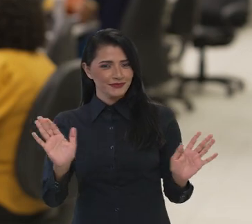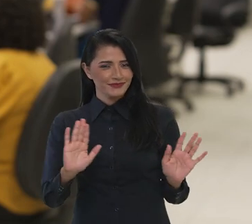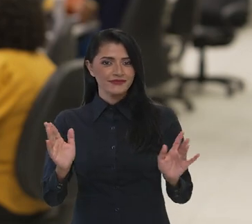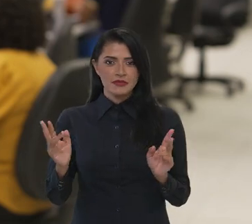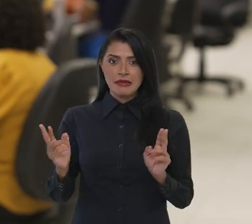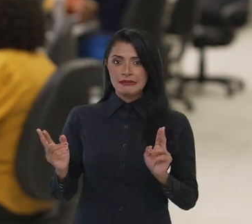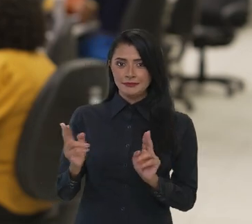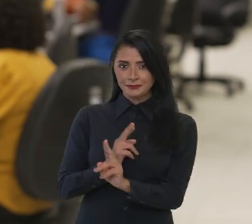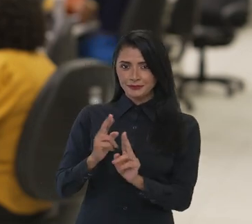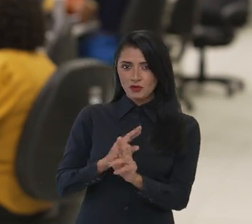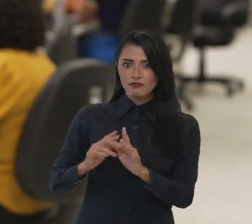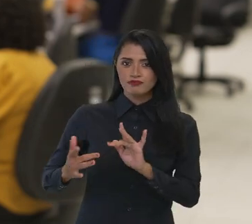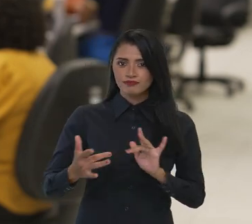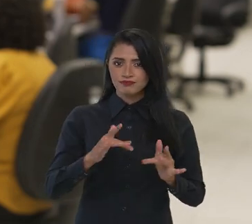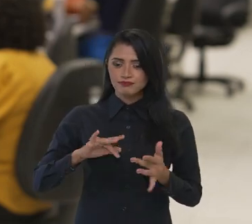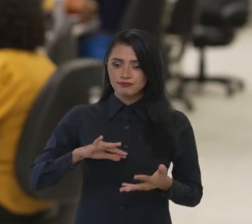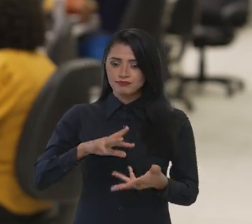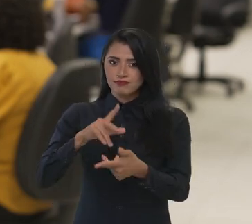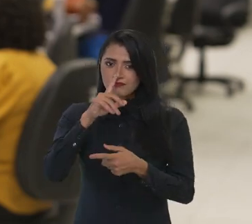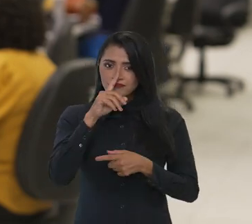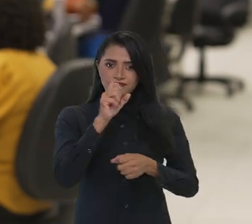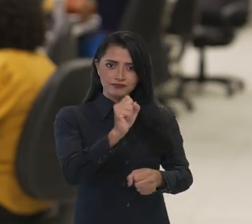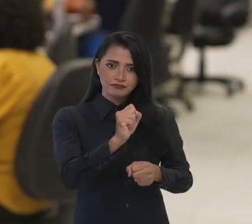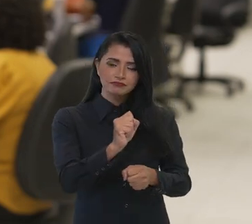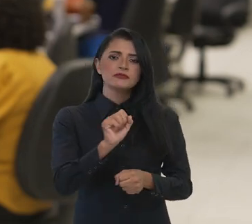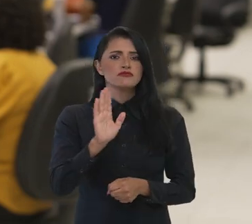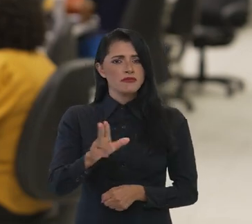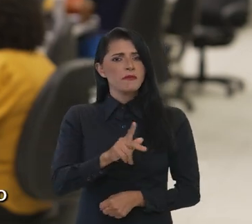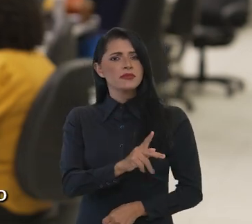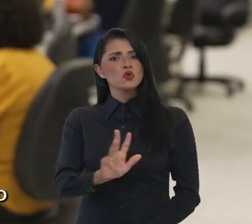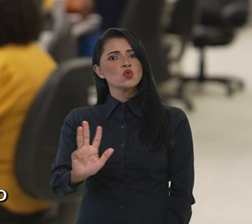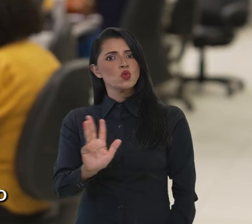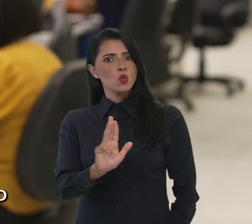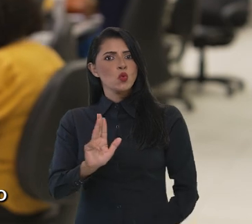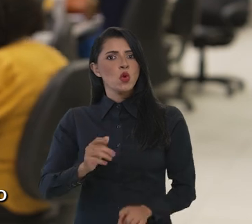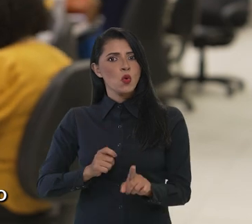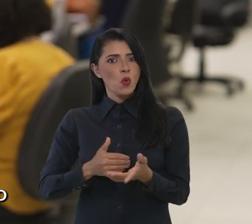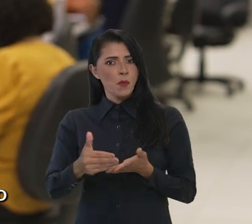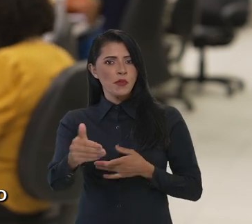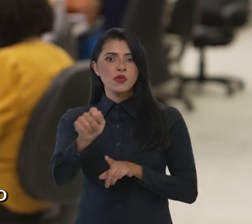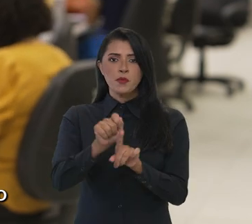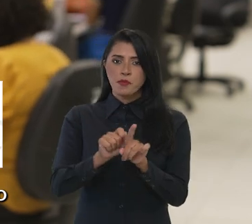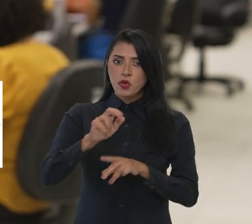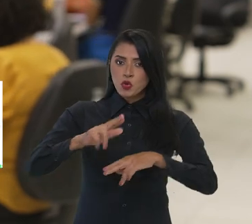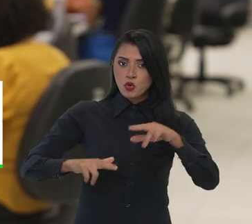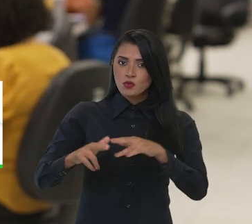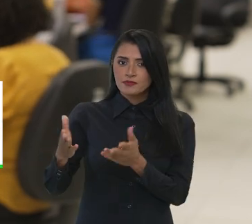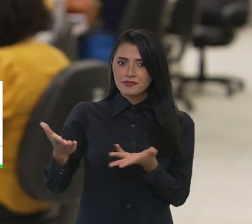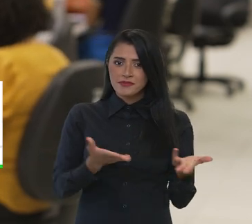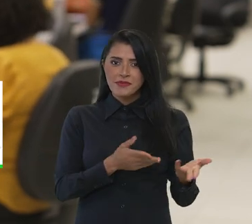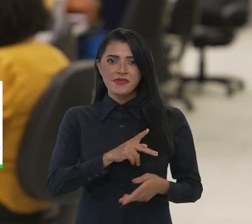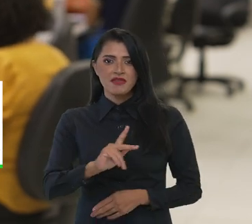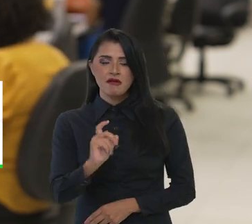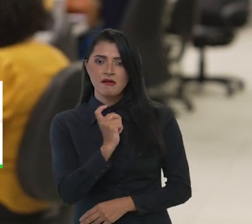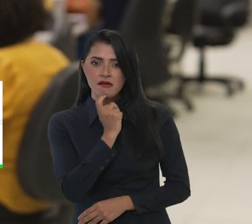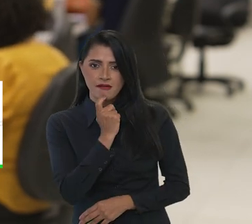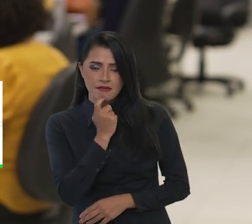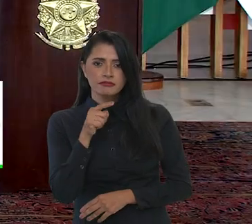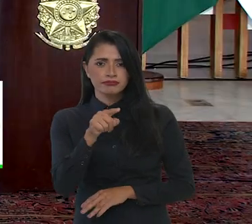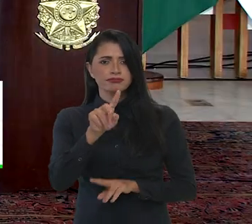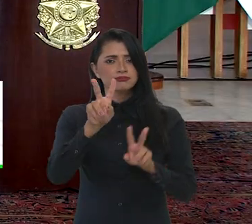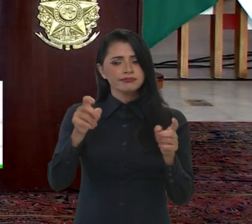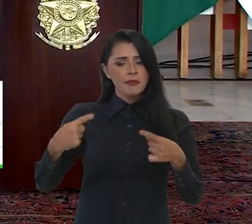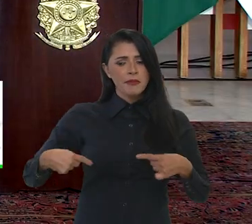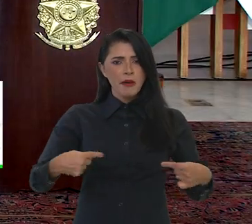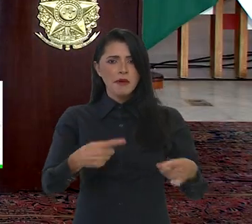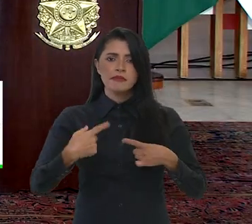Olá! Relações internacionais fortalecidas. O presidente Lula começou o mês de junho recebendo o presidente da Finlândia.